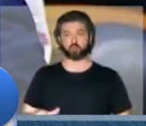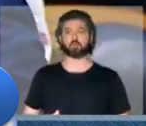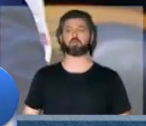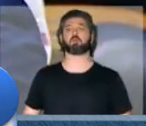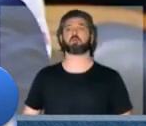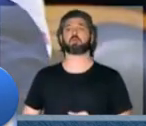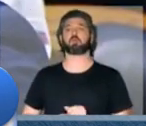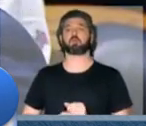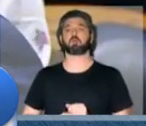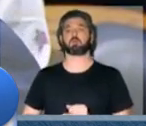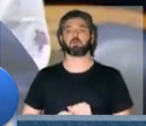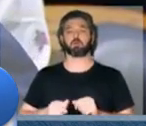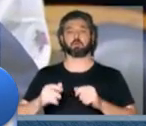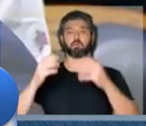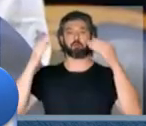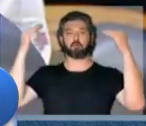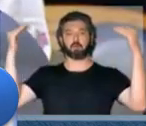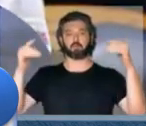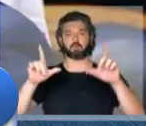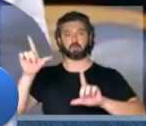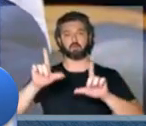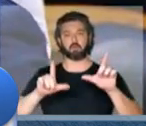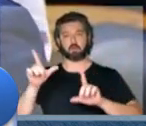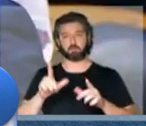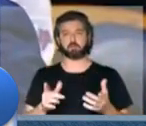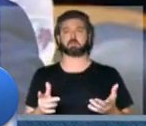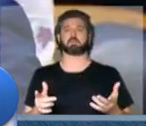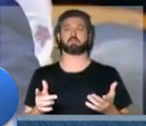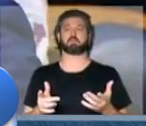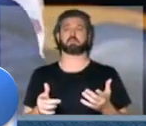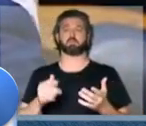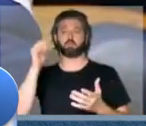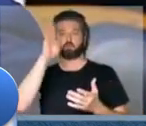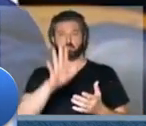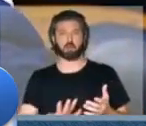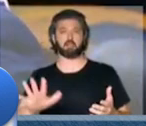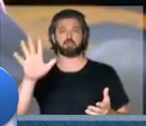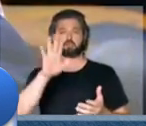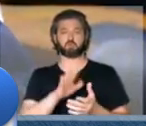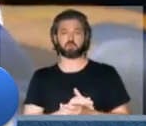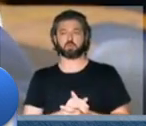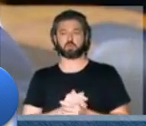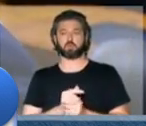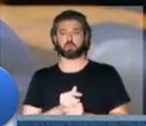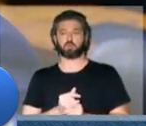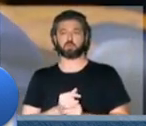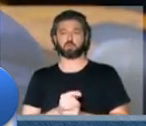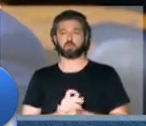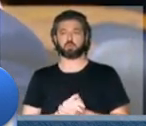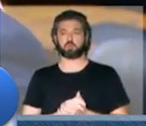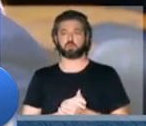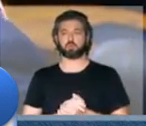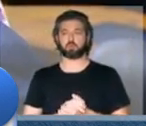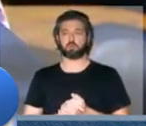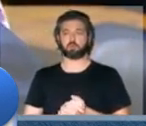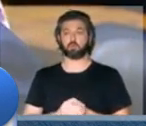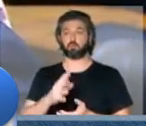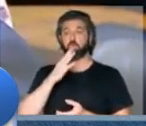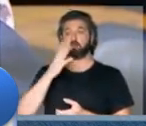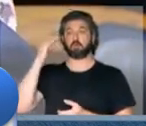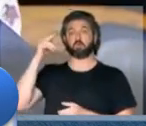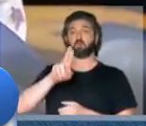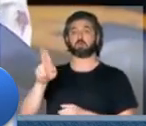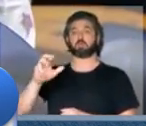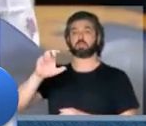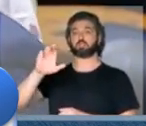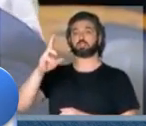ganhou os noticiários do Brasil. Nacionalmente, ele foi conhecido